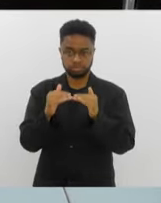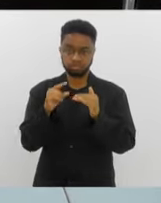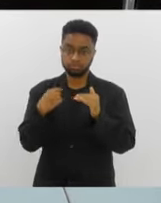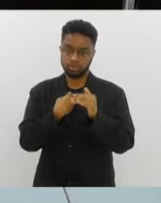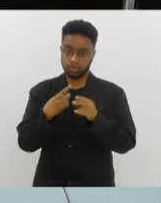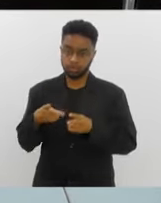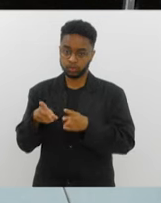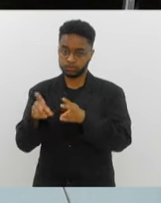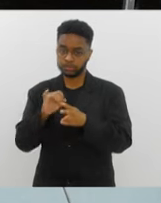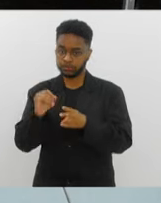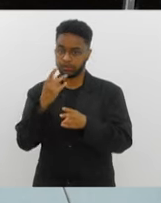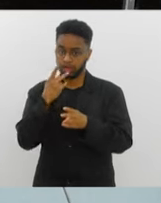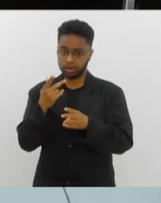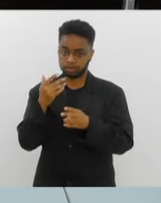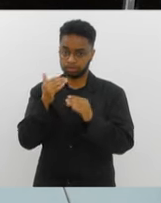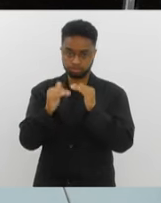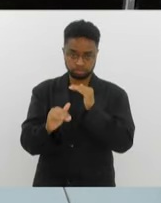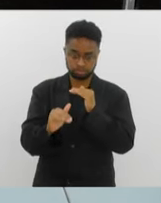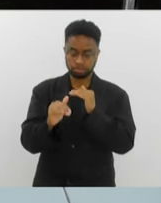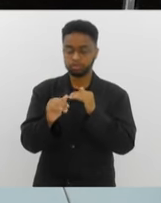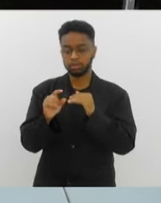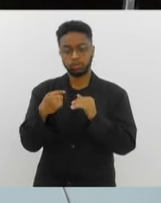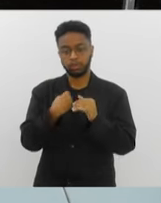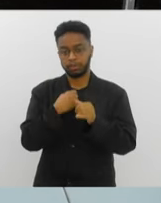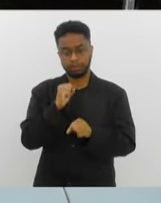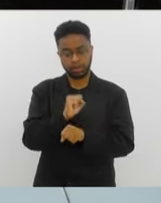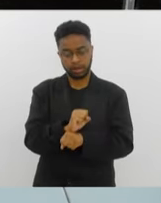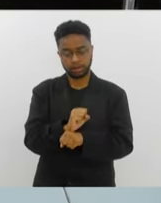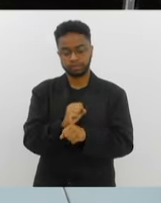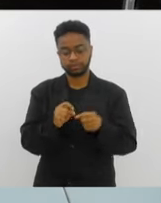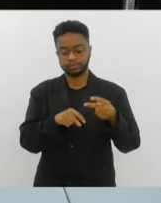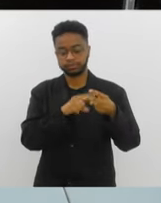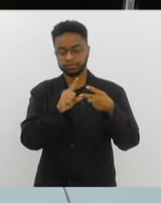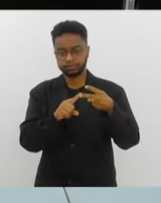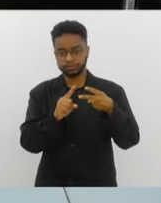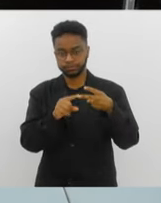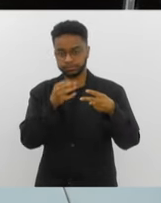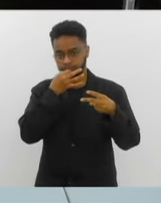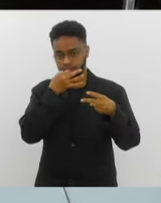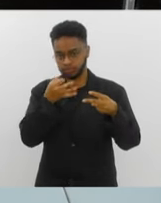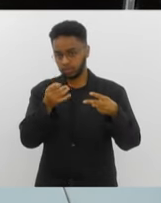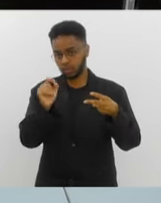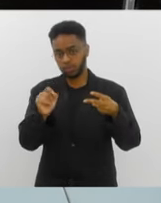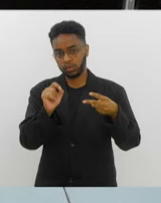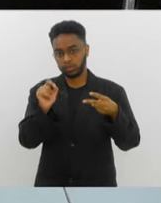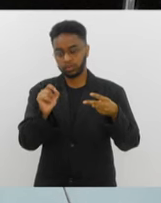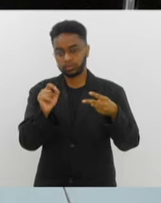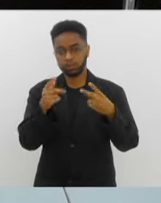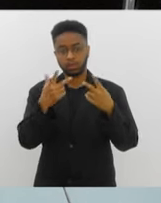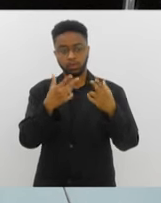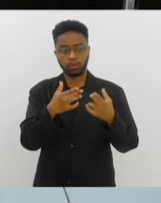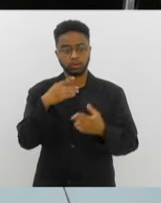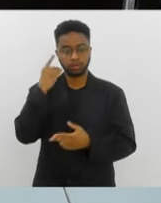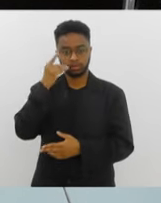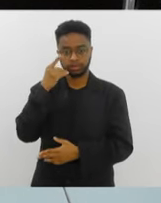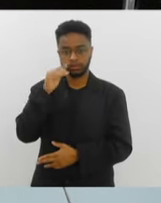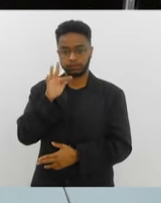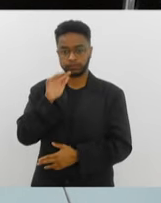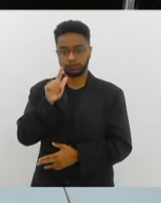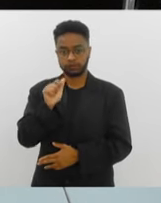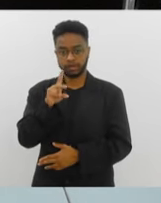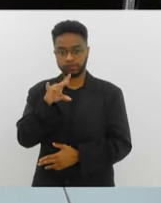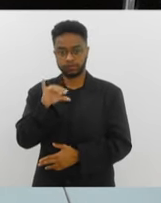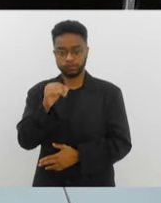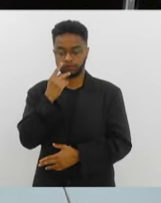Se ele tiver que estar contrário, a gente não continua. A segunda sugestão, em cima da fala do deputado Serafini,